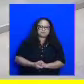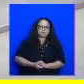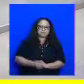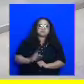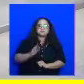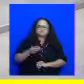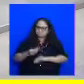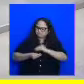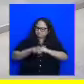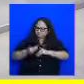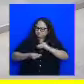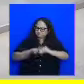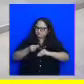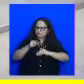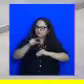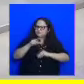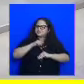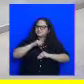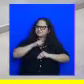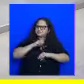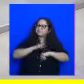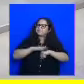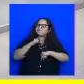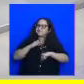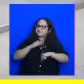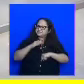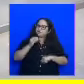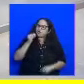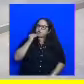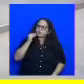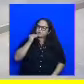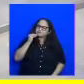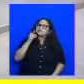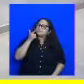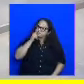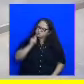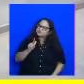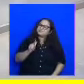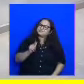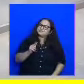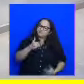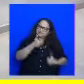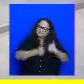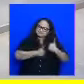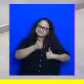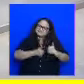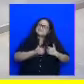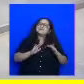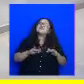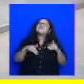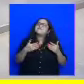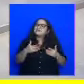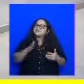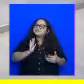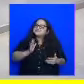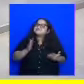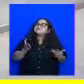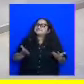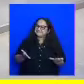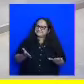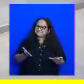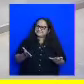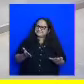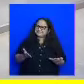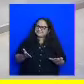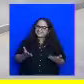Globo ligado. Você tem mais uma chance de ganhar na Time Mania. Qual é o seu time do coração, hein? Aqui tudo pronto. Fique